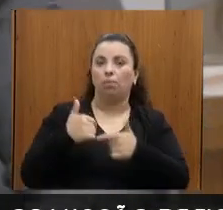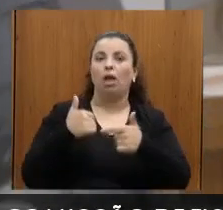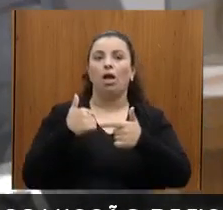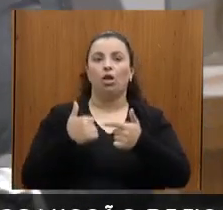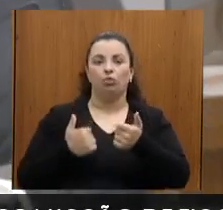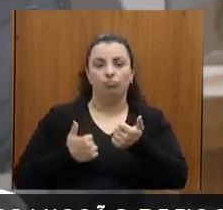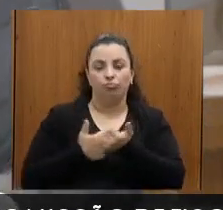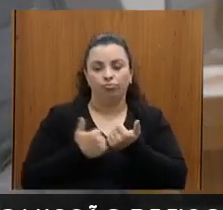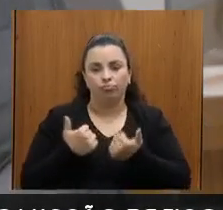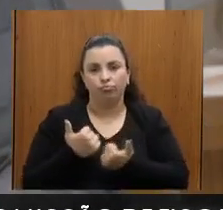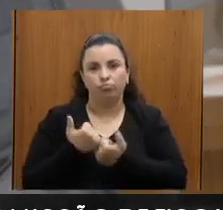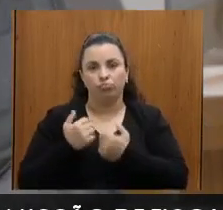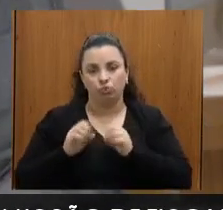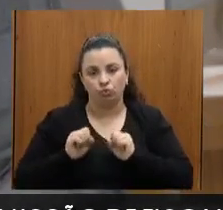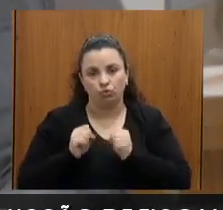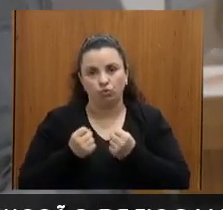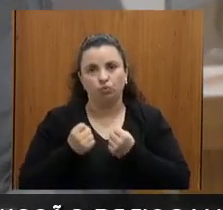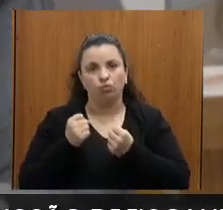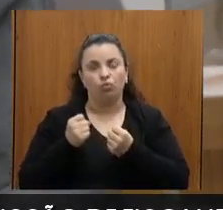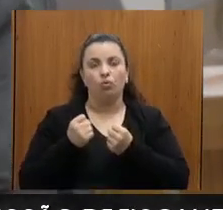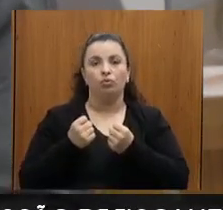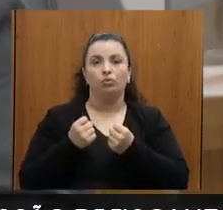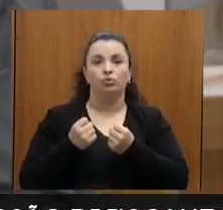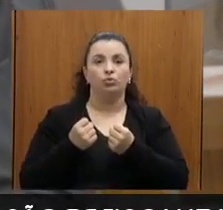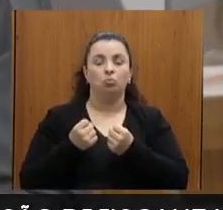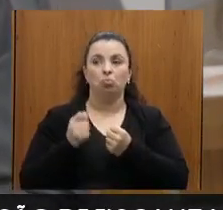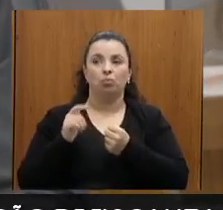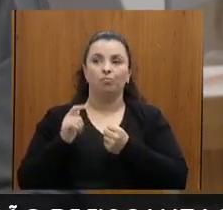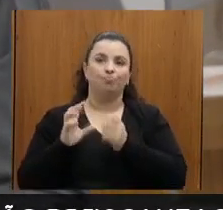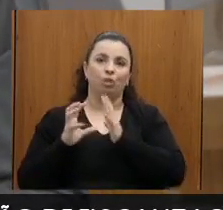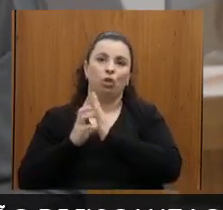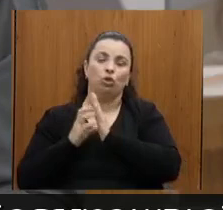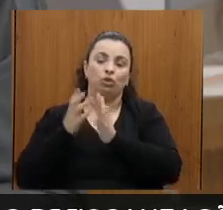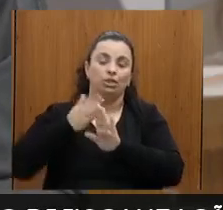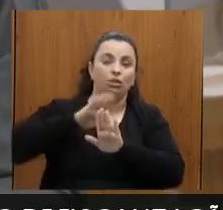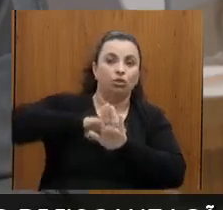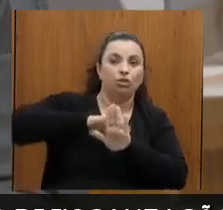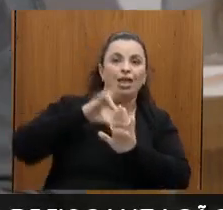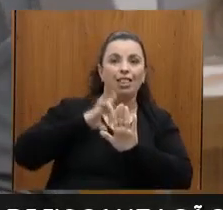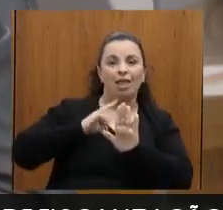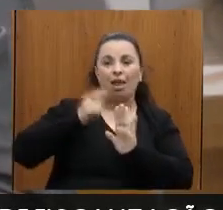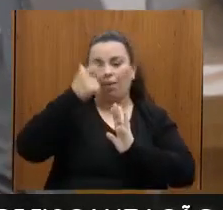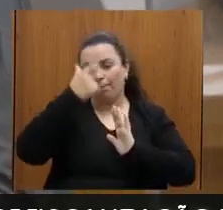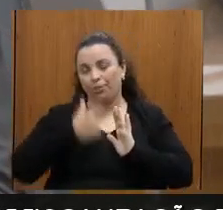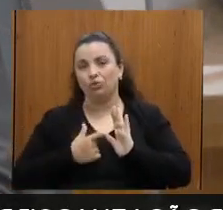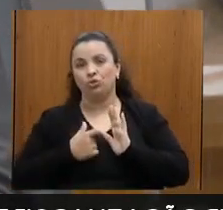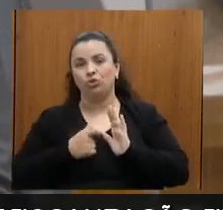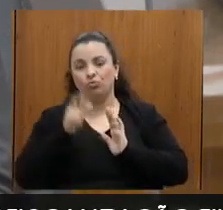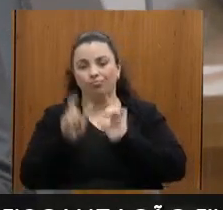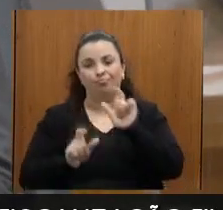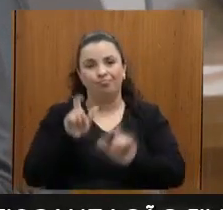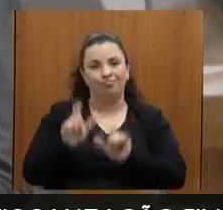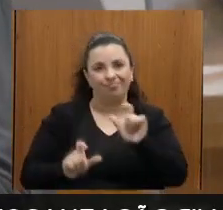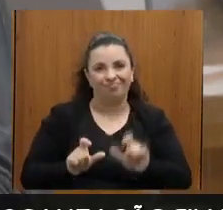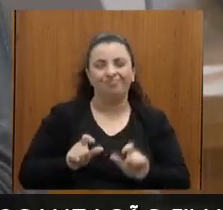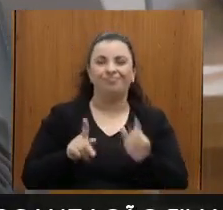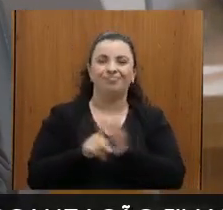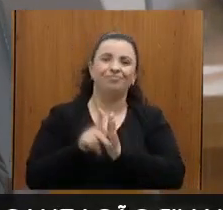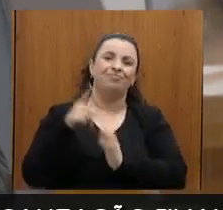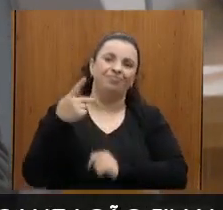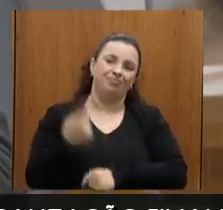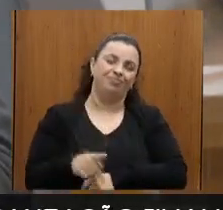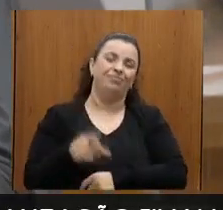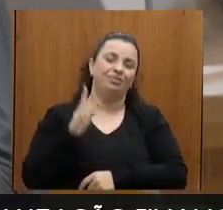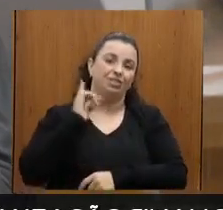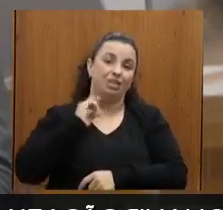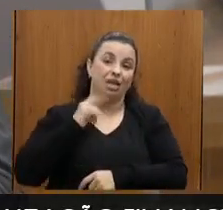acima de ideologias, de partidos, existe o cidadão de Minas Gerais e é para eles que todos nós aqui presentes trabalhamos.